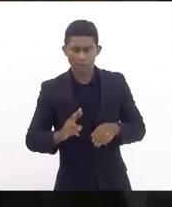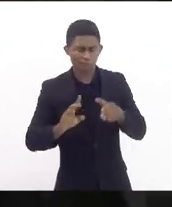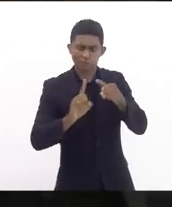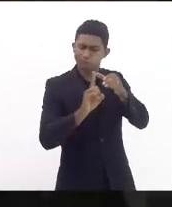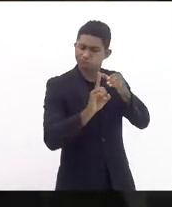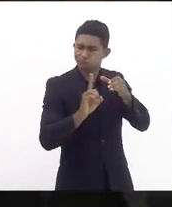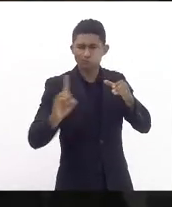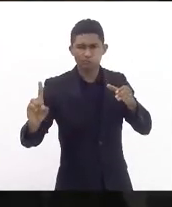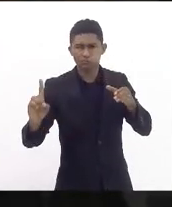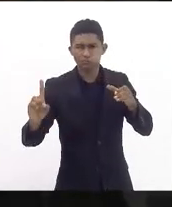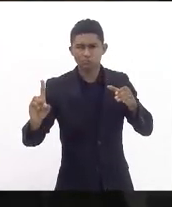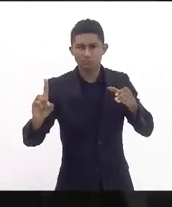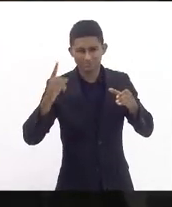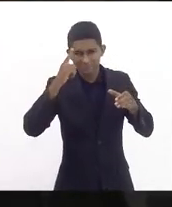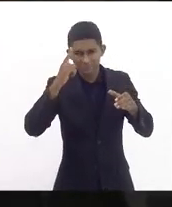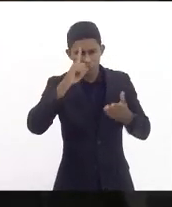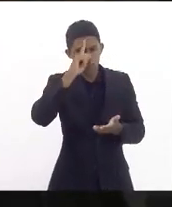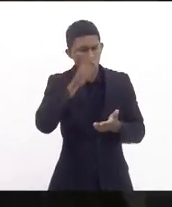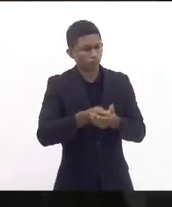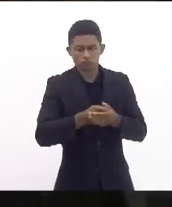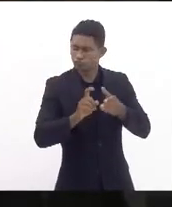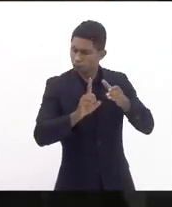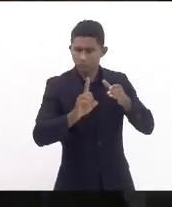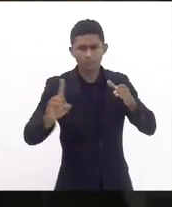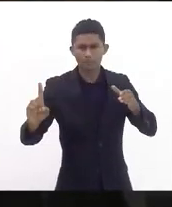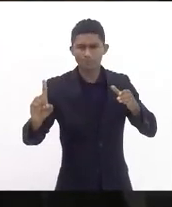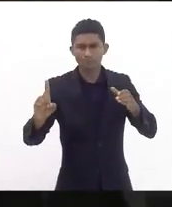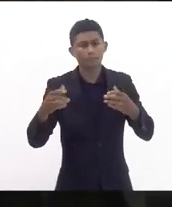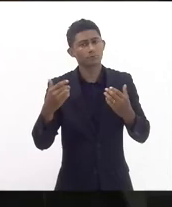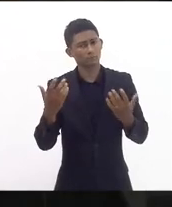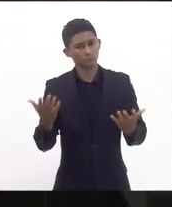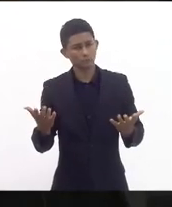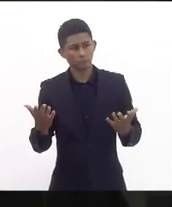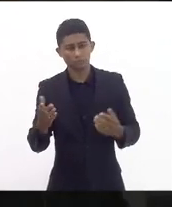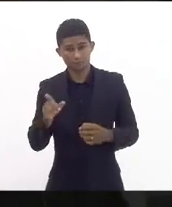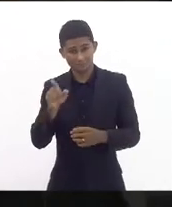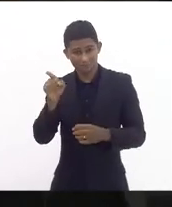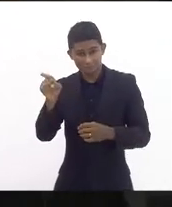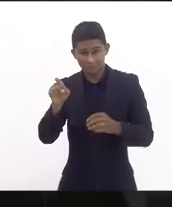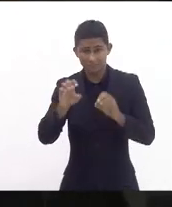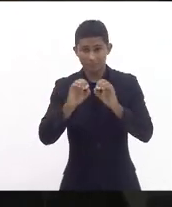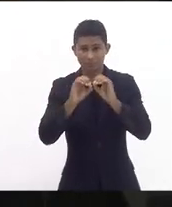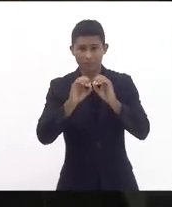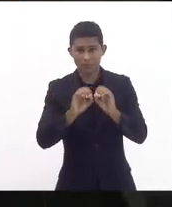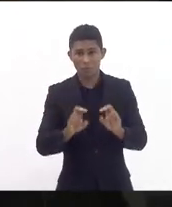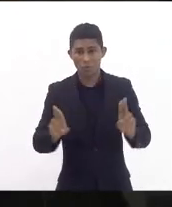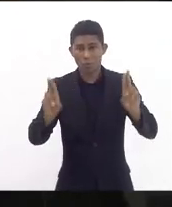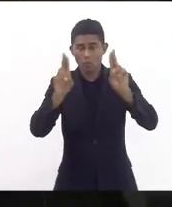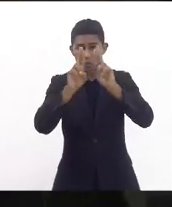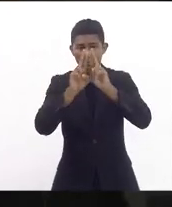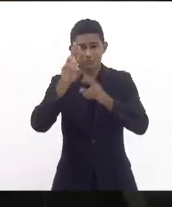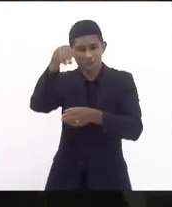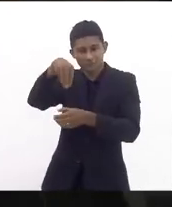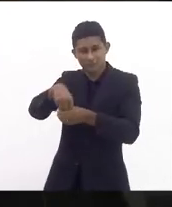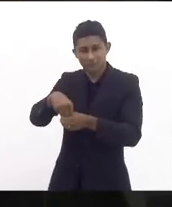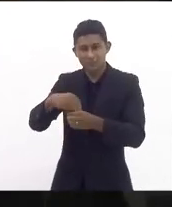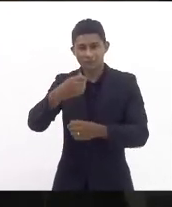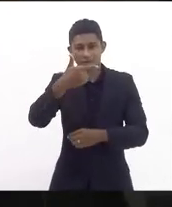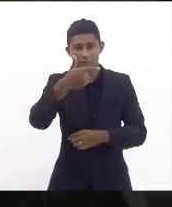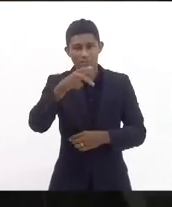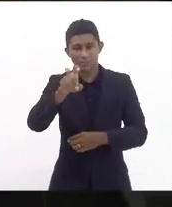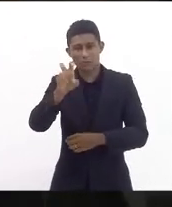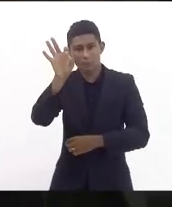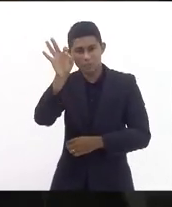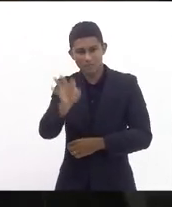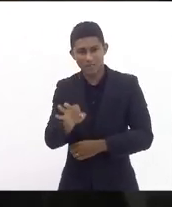e talvez 25 porcento dos membros que deveriam votar se